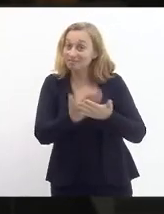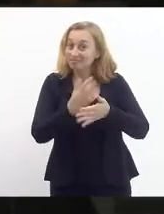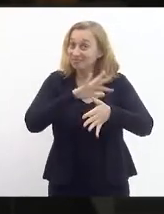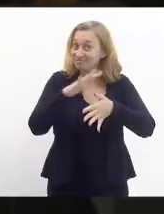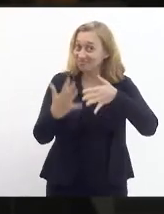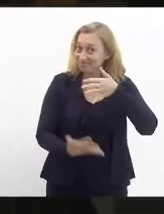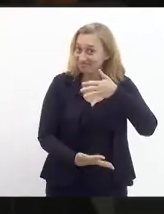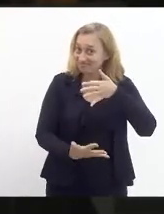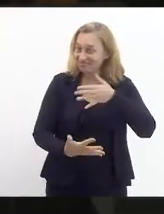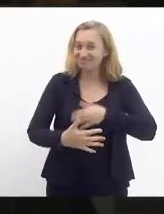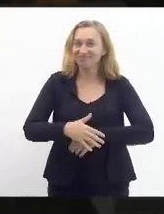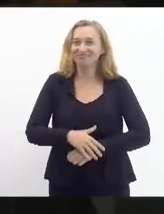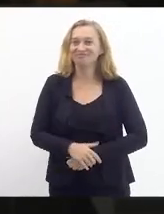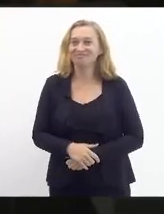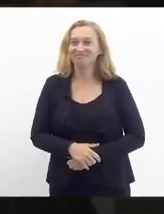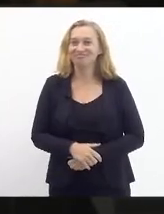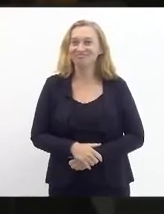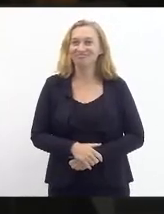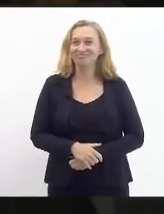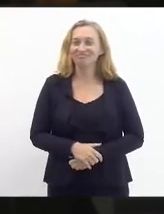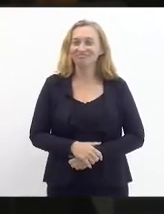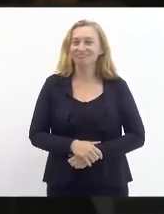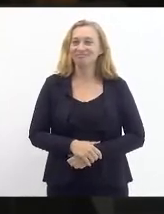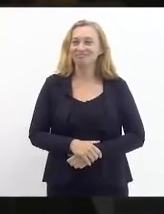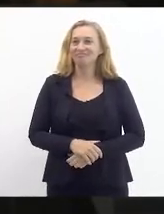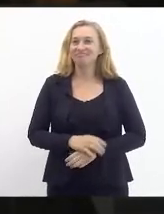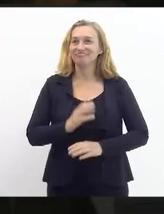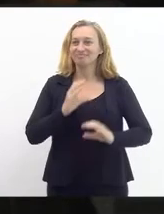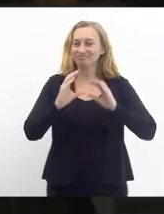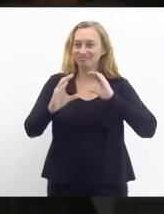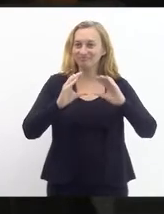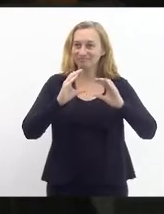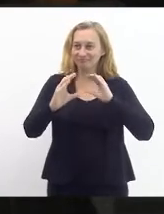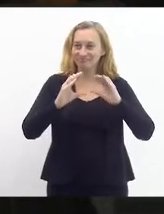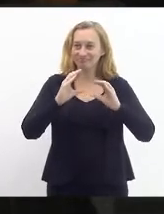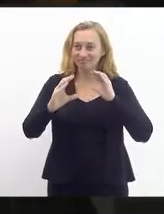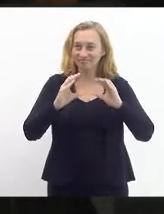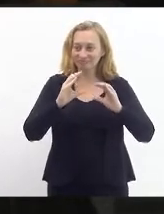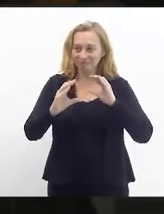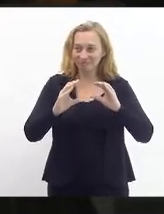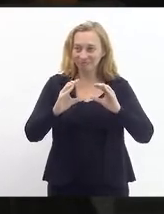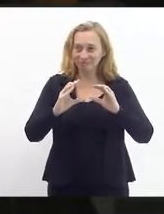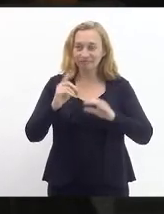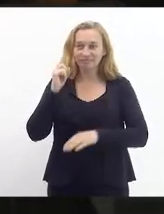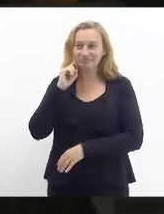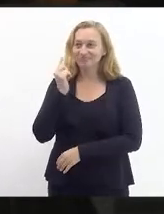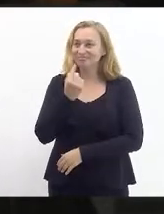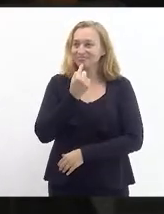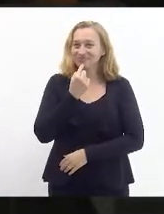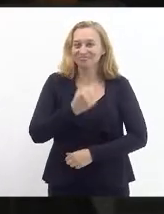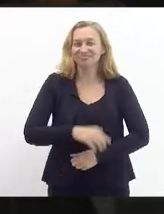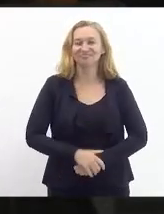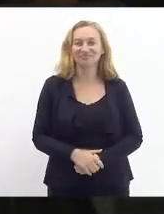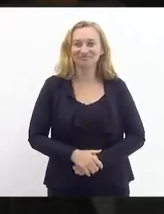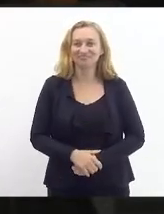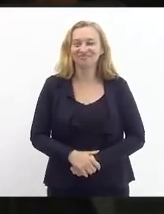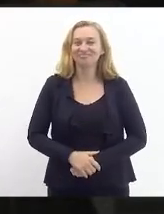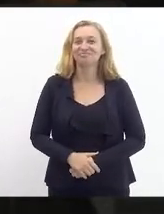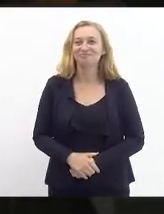de libras que leva a nossa voz aos deficientes auditivos